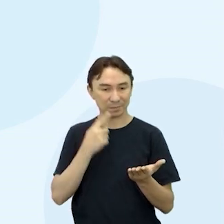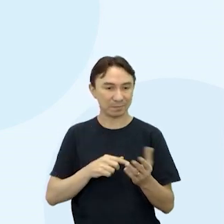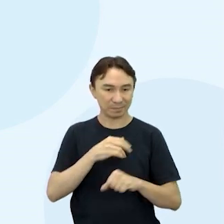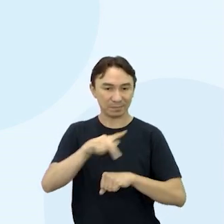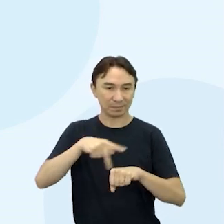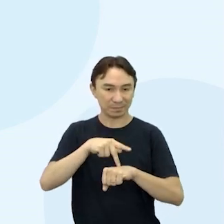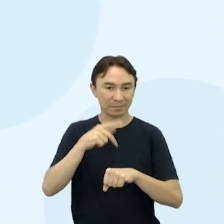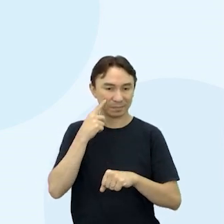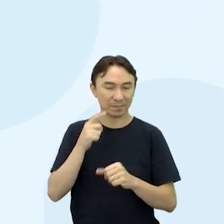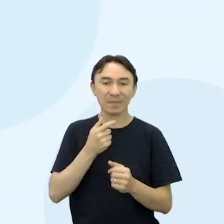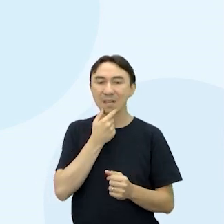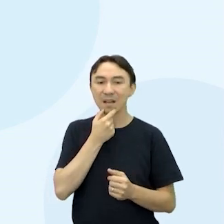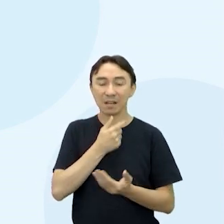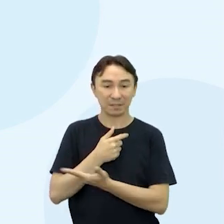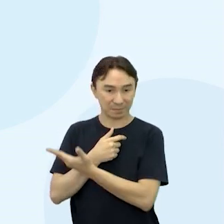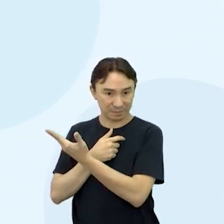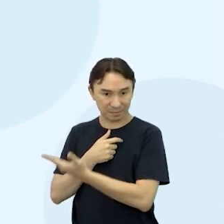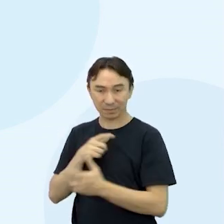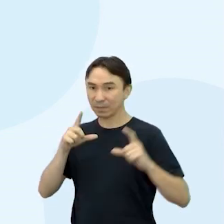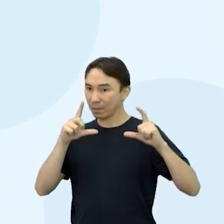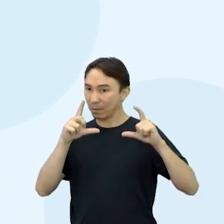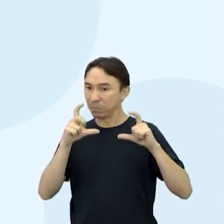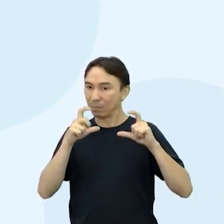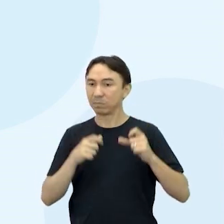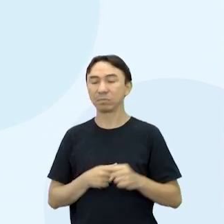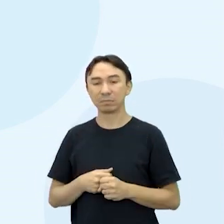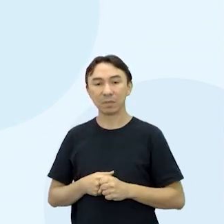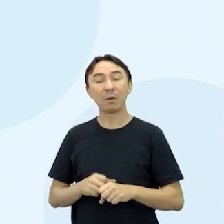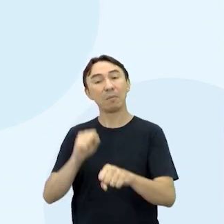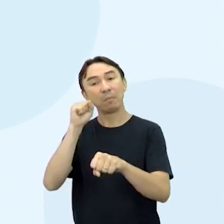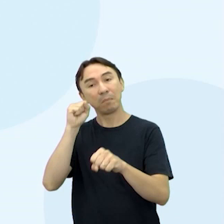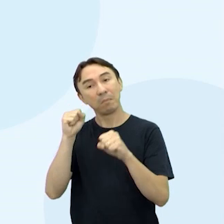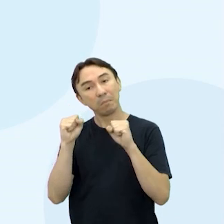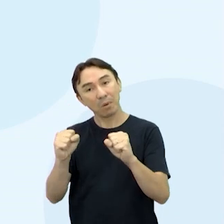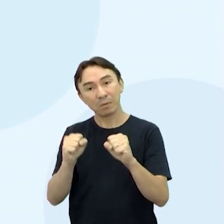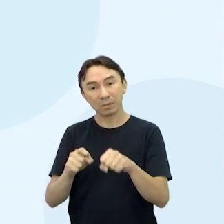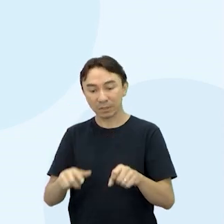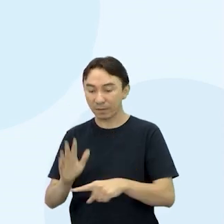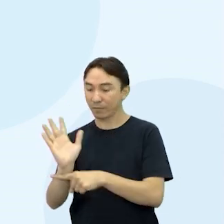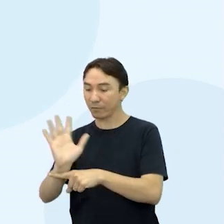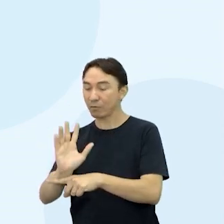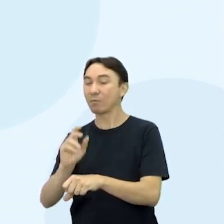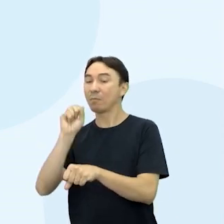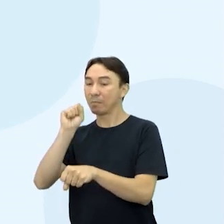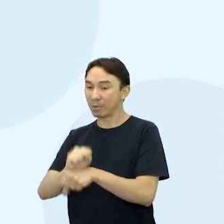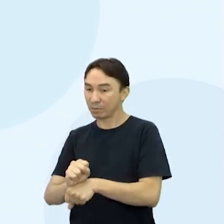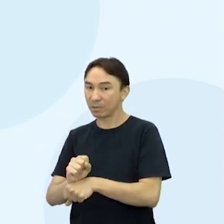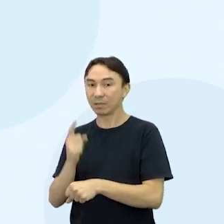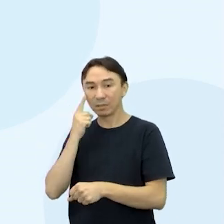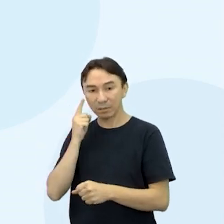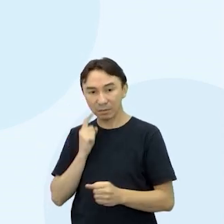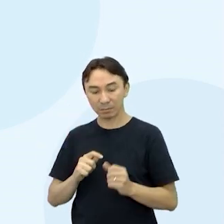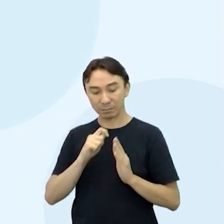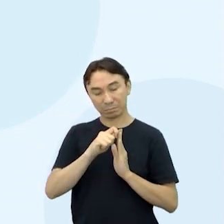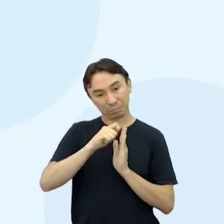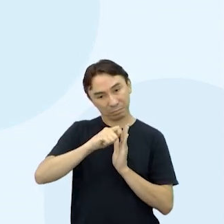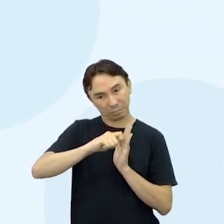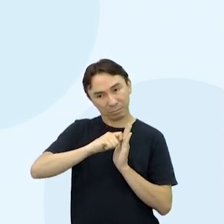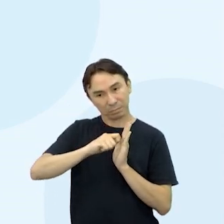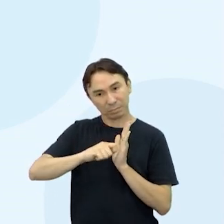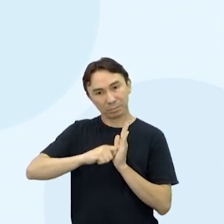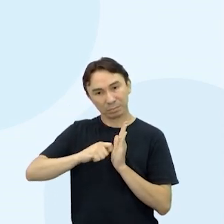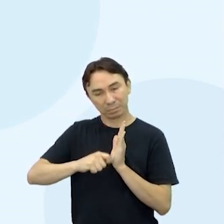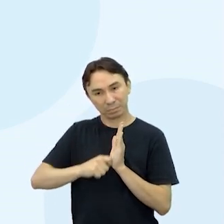ao vivo, né? Ela está indo gravada. Então, você poderia dar uma pausa agora e anotar o nome dos jornais. Então, eu vou dar uma pausa aqui para você dar a